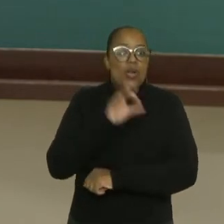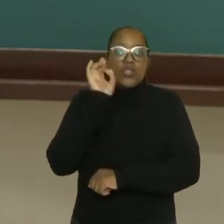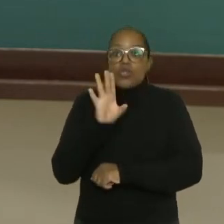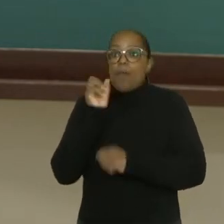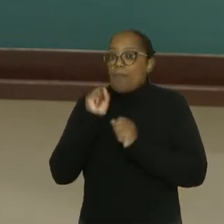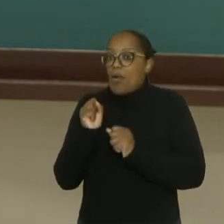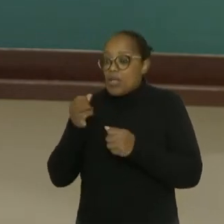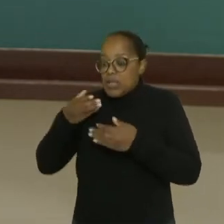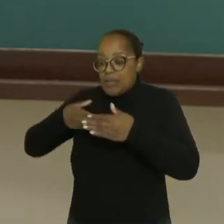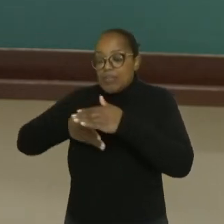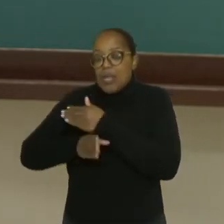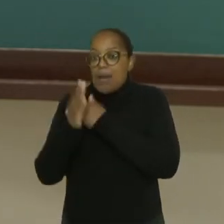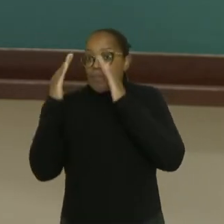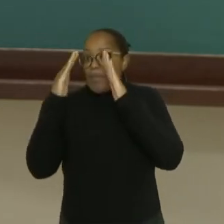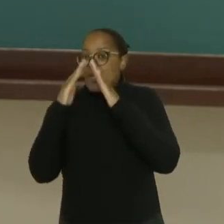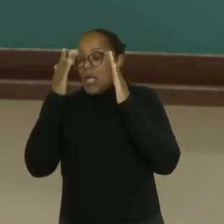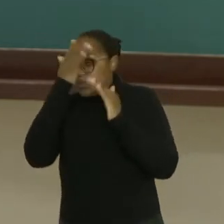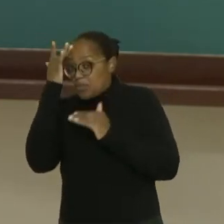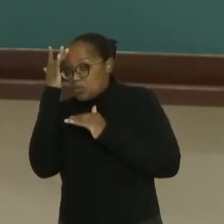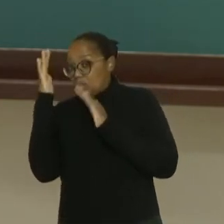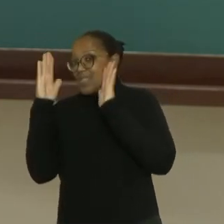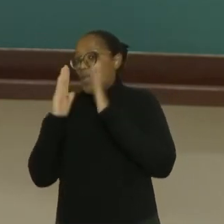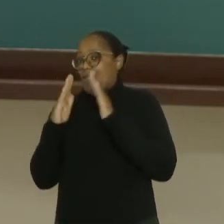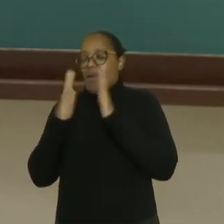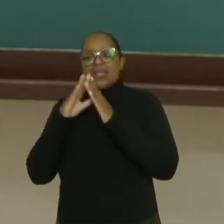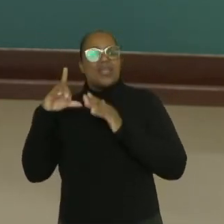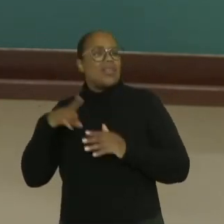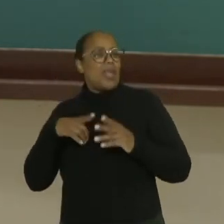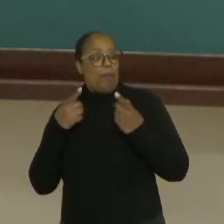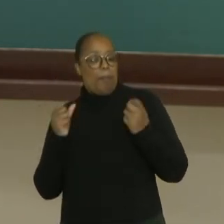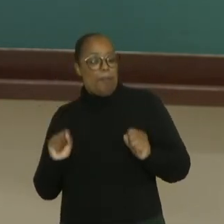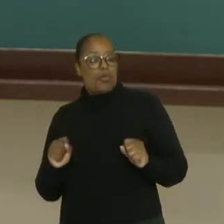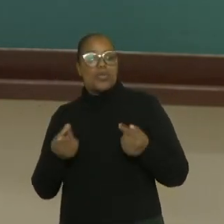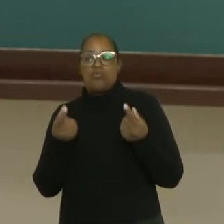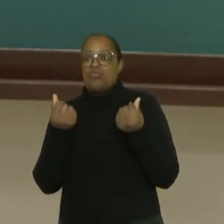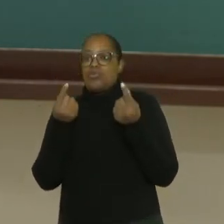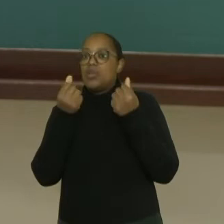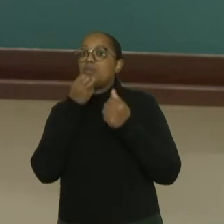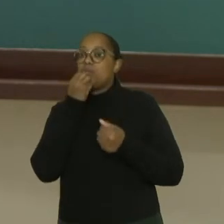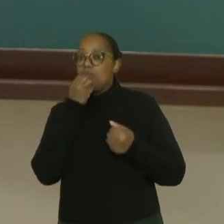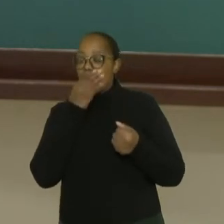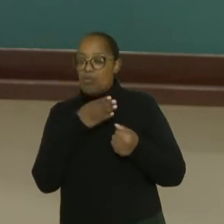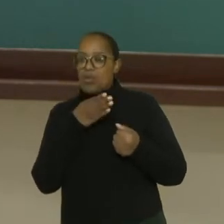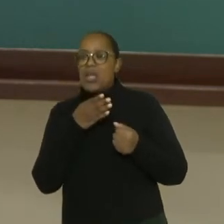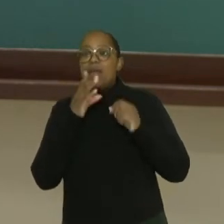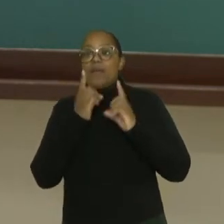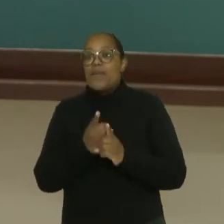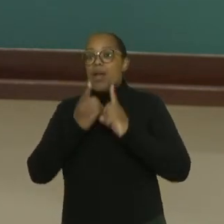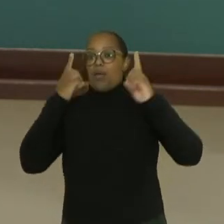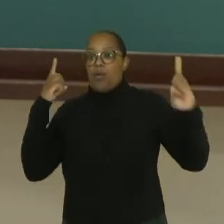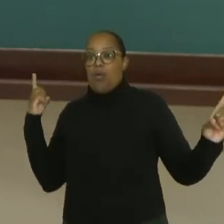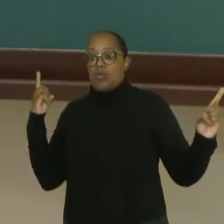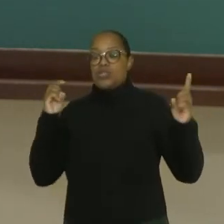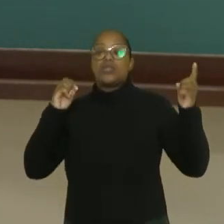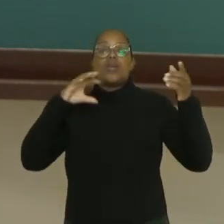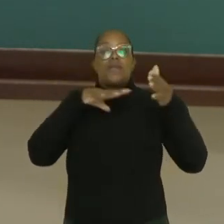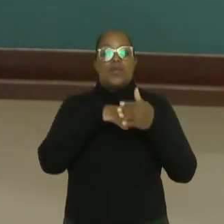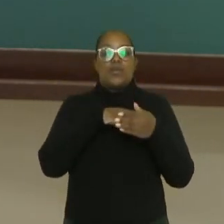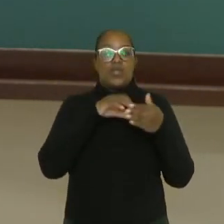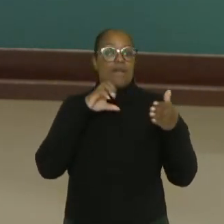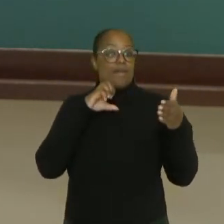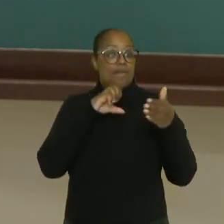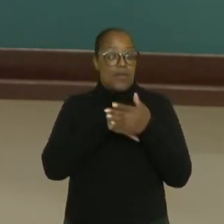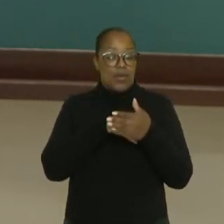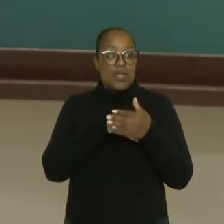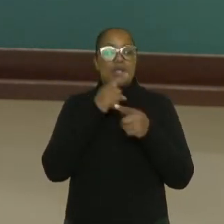pessoas específicas que geralmente têm um grande poder econômico e vamos ficar longe da violência, porque a violência está